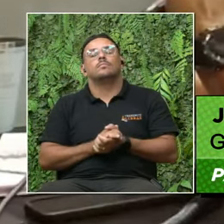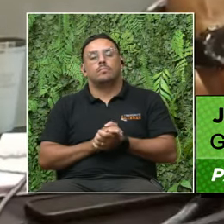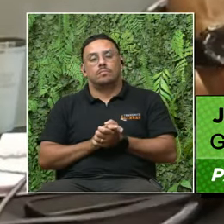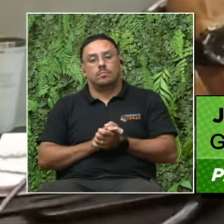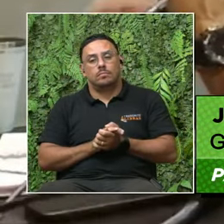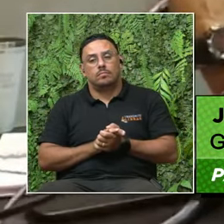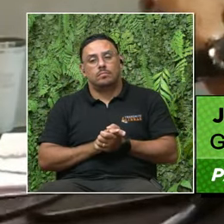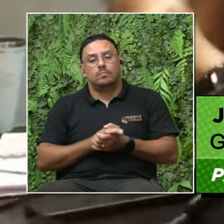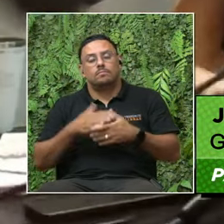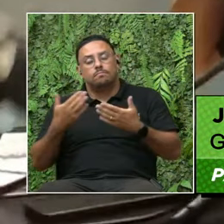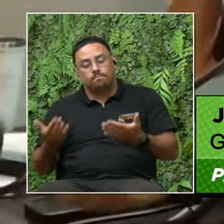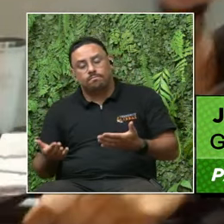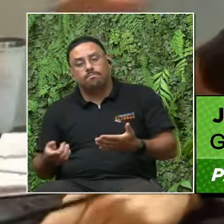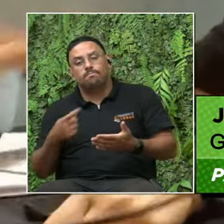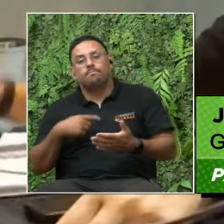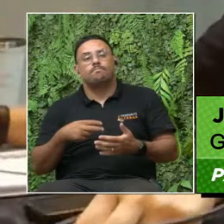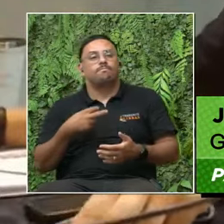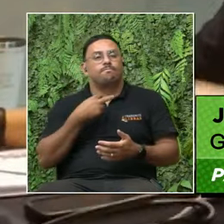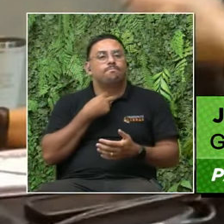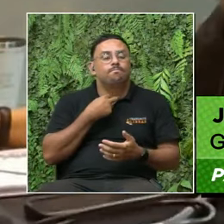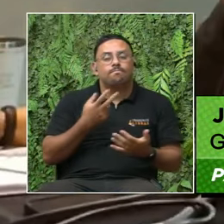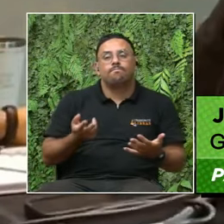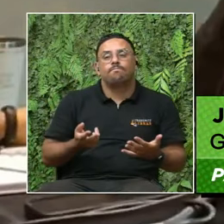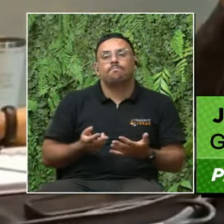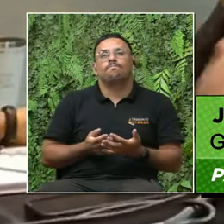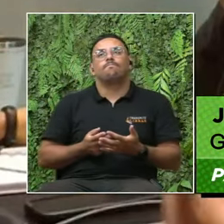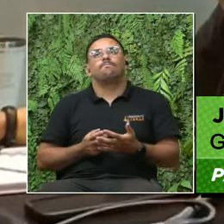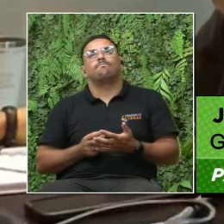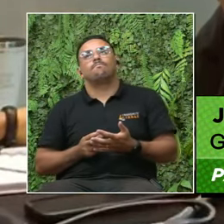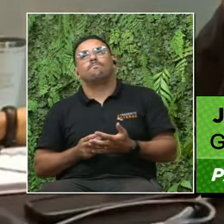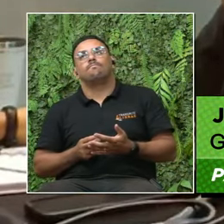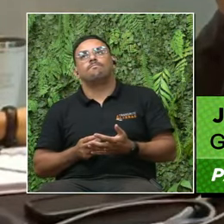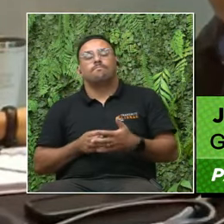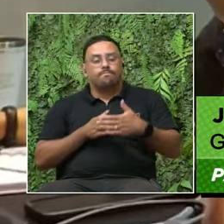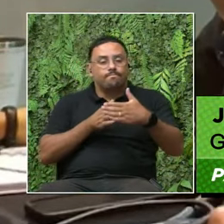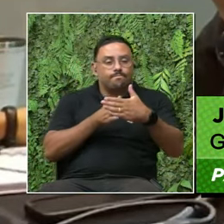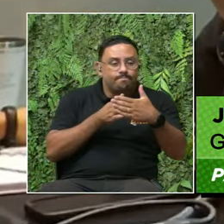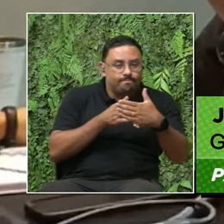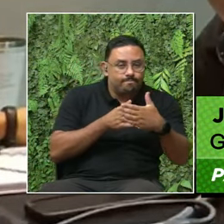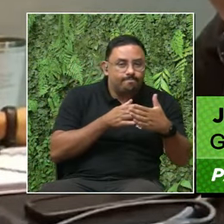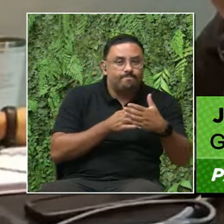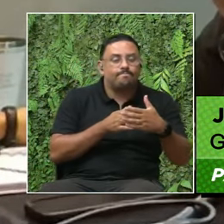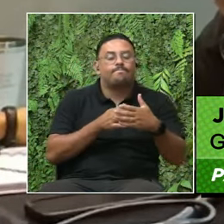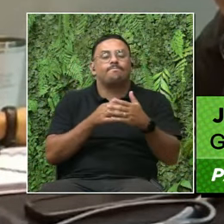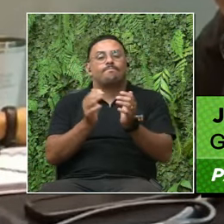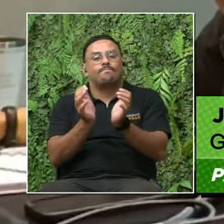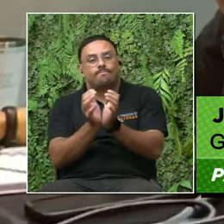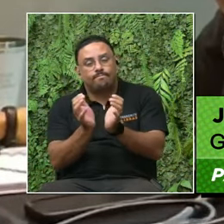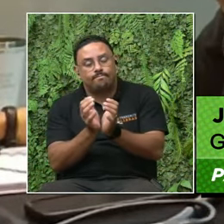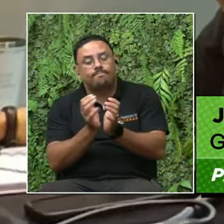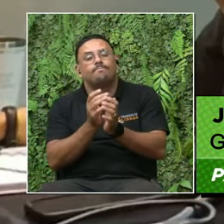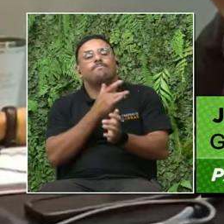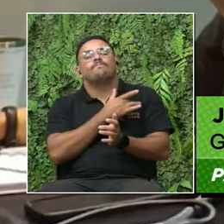32 então assim eu não posso eu acho que a limitação de elenco do Cruzeiro is é um assunto do cabido